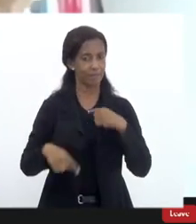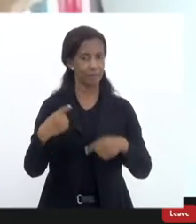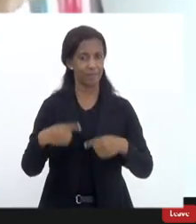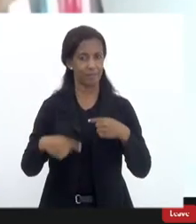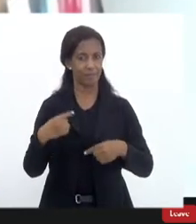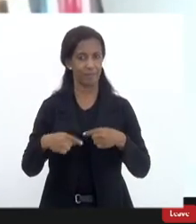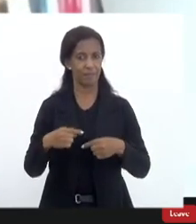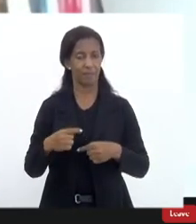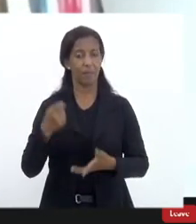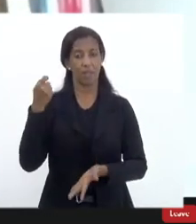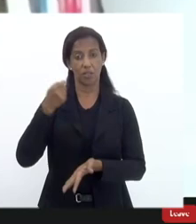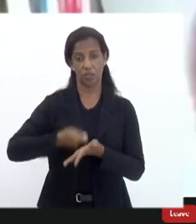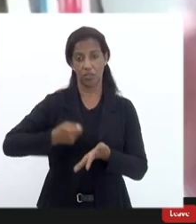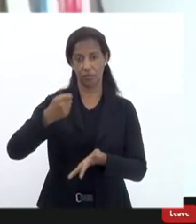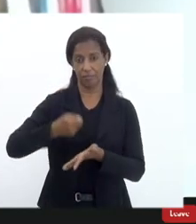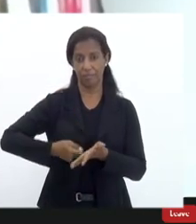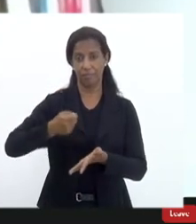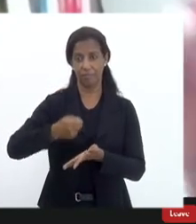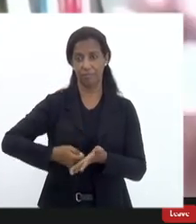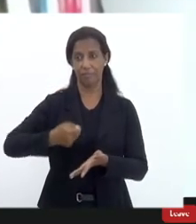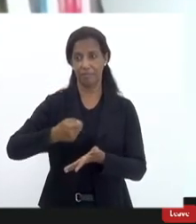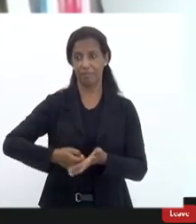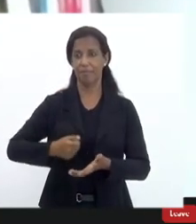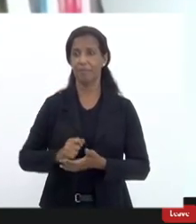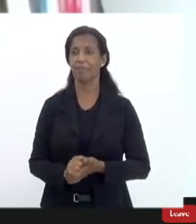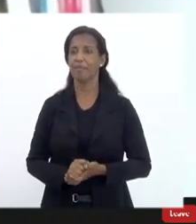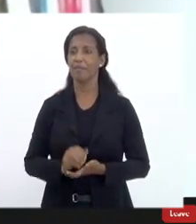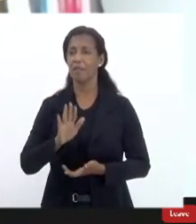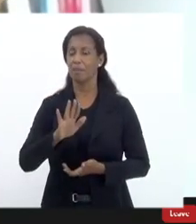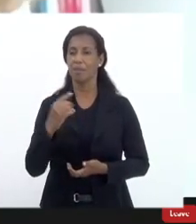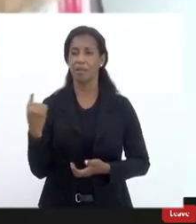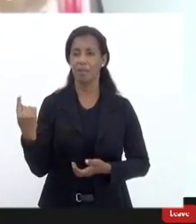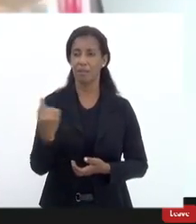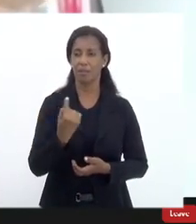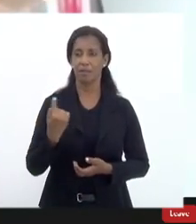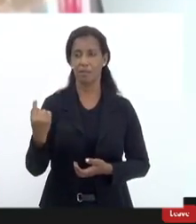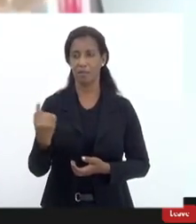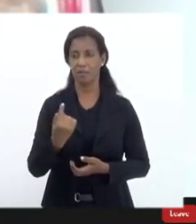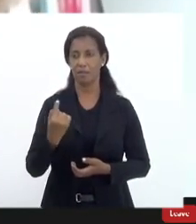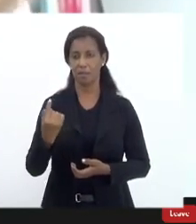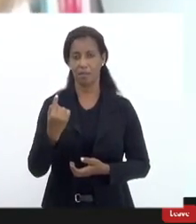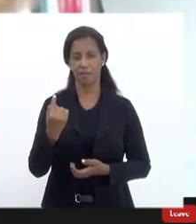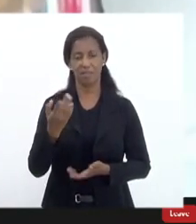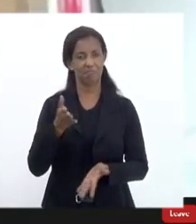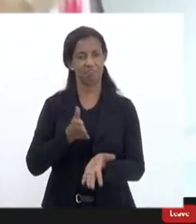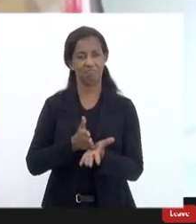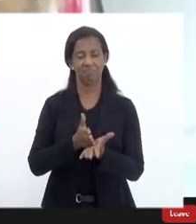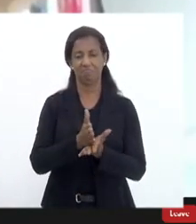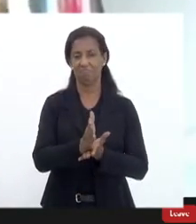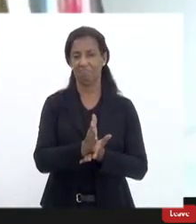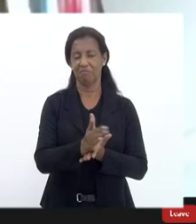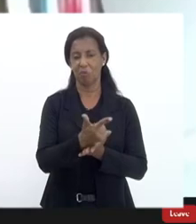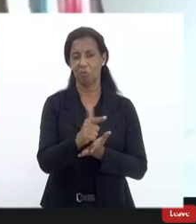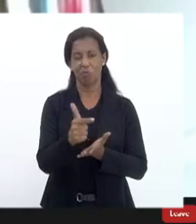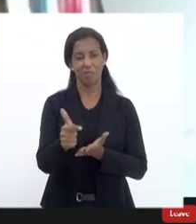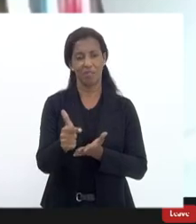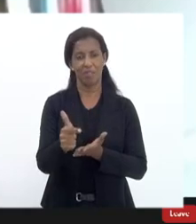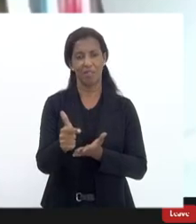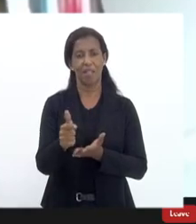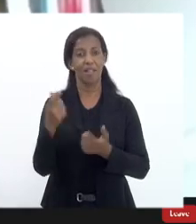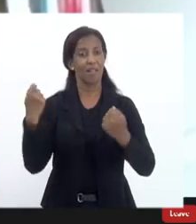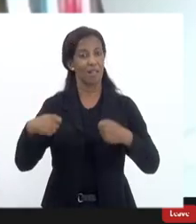ato de resistência, mas ela sozinha, ela não caminha. Ela é fundante, mas